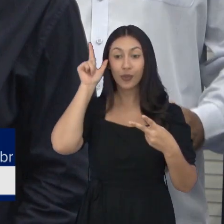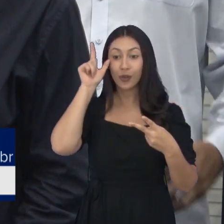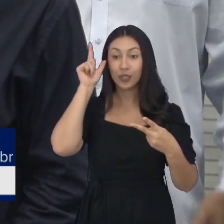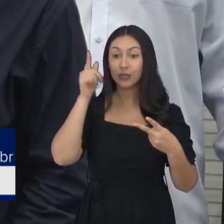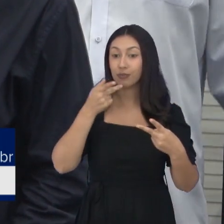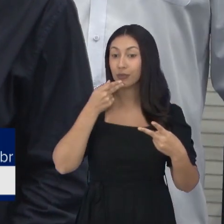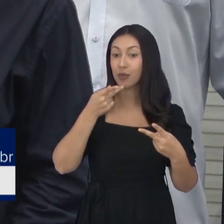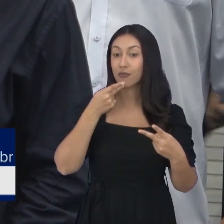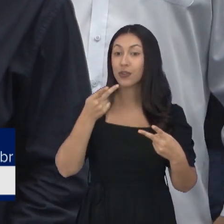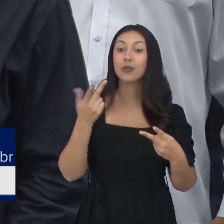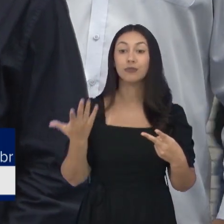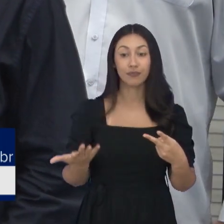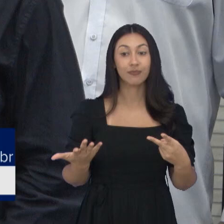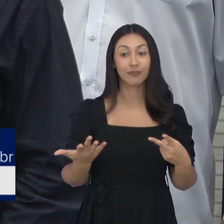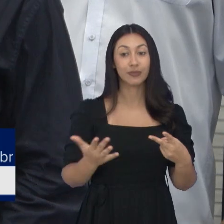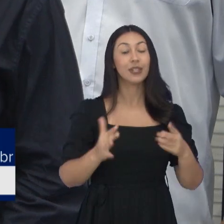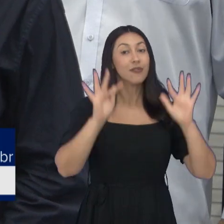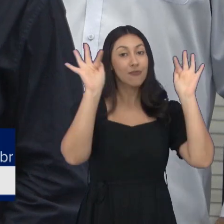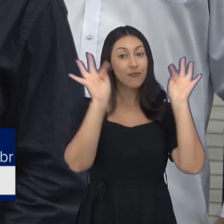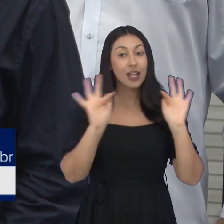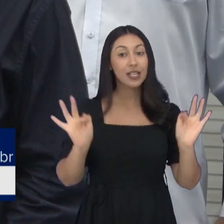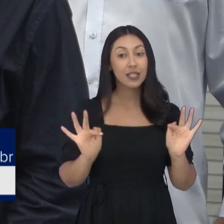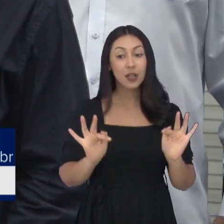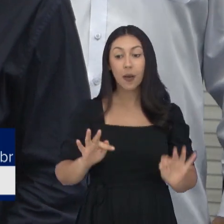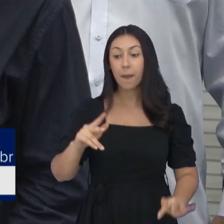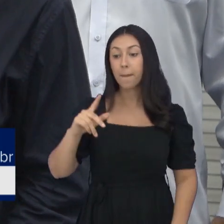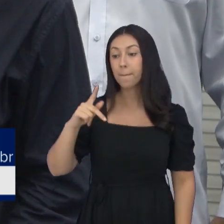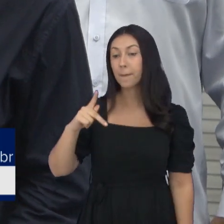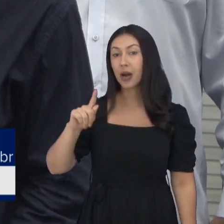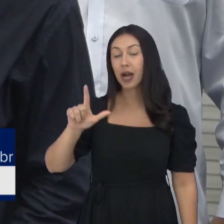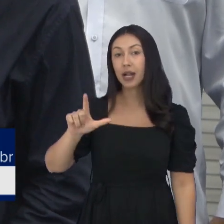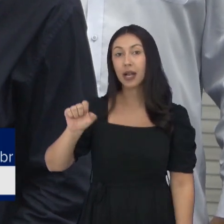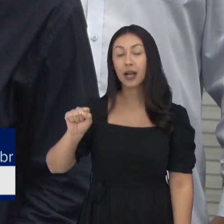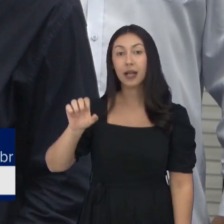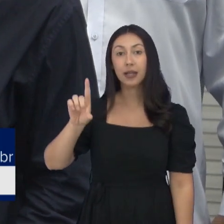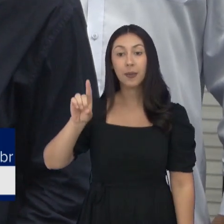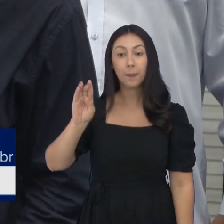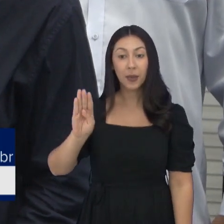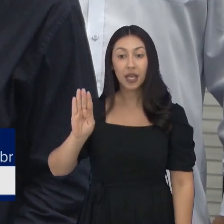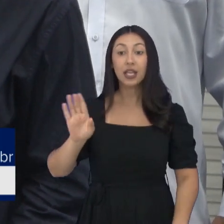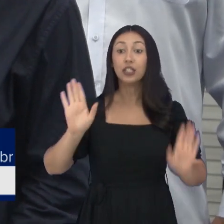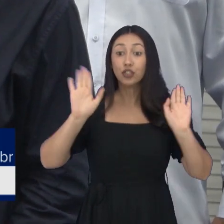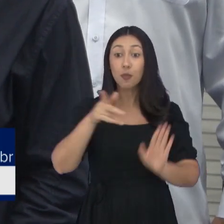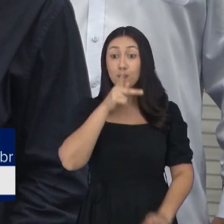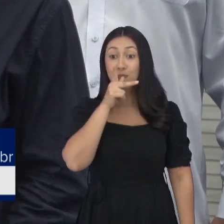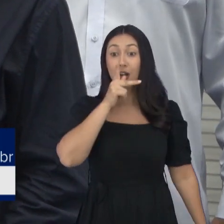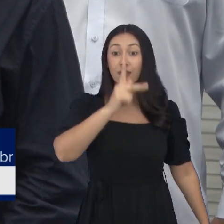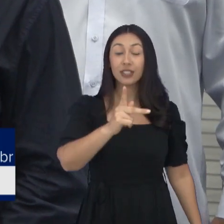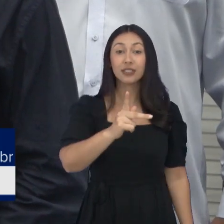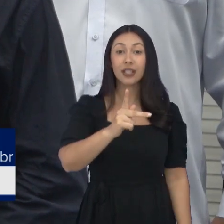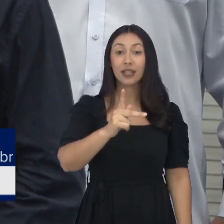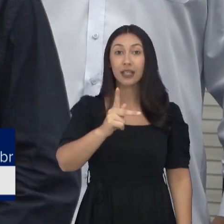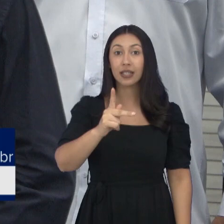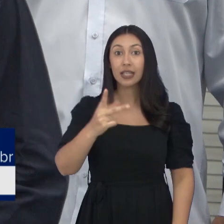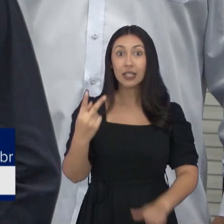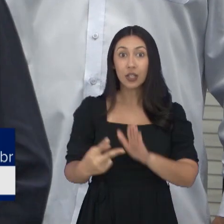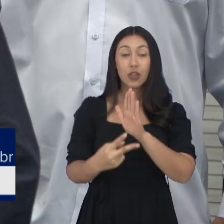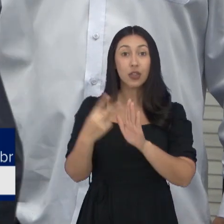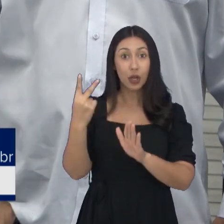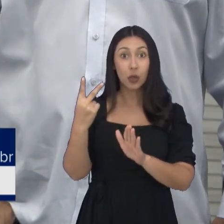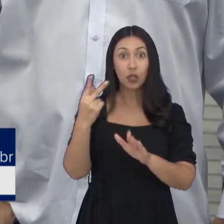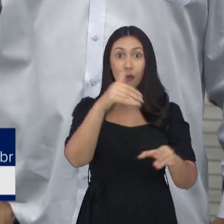Lino, a gente fica contente, do PLSDB, e eu já vou profetizar. Segundo turno, Cury versus